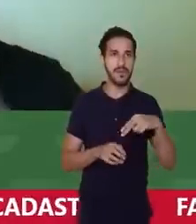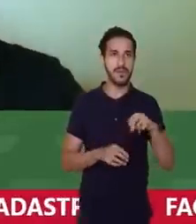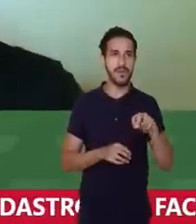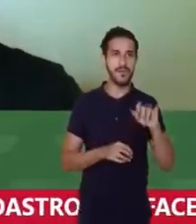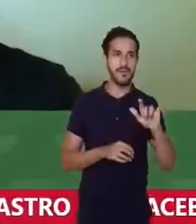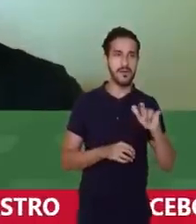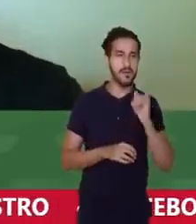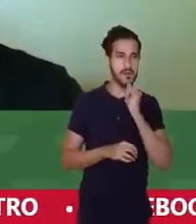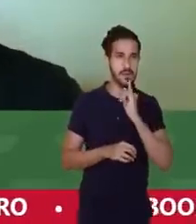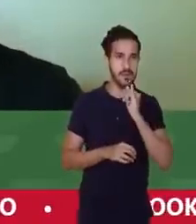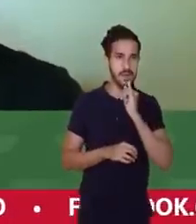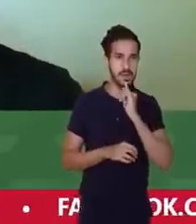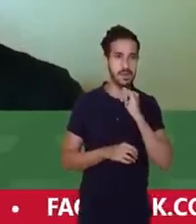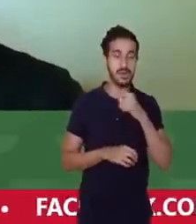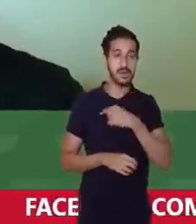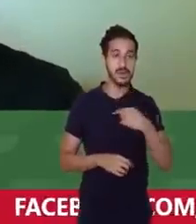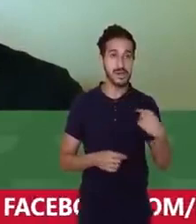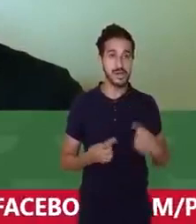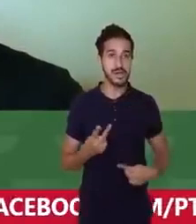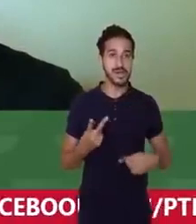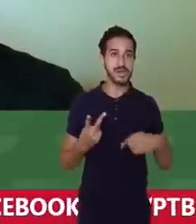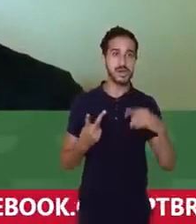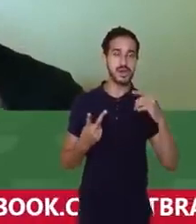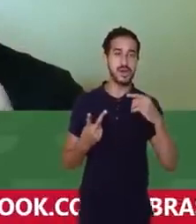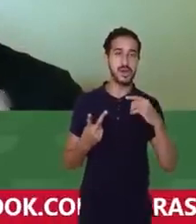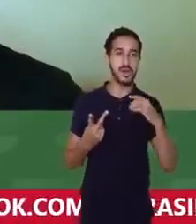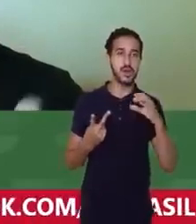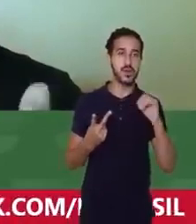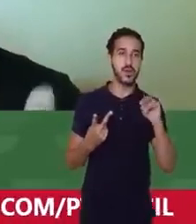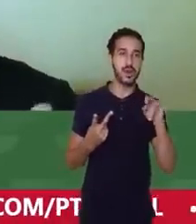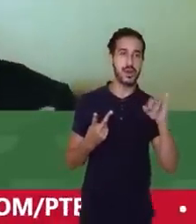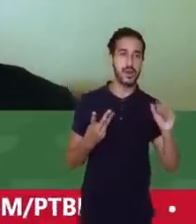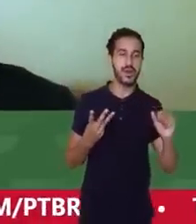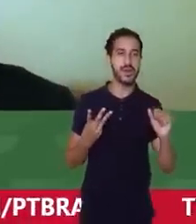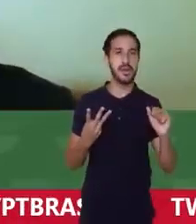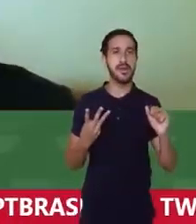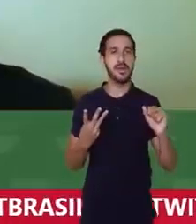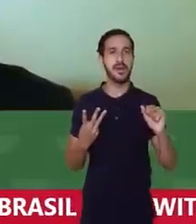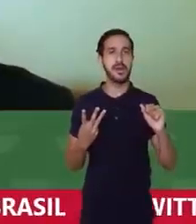navais, como a China, a Coreia e o Japão.